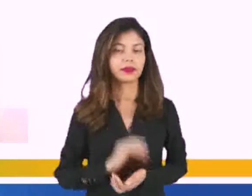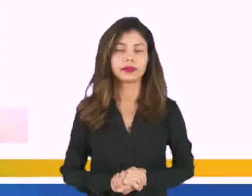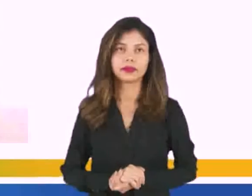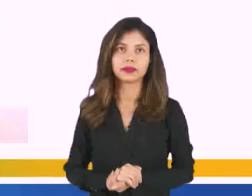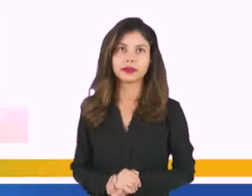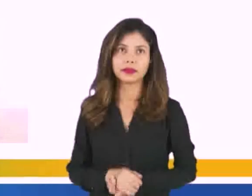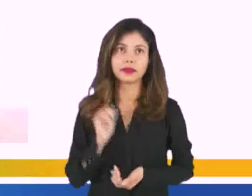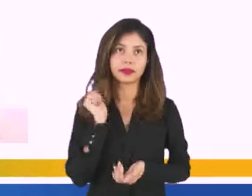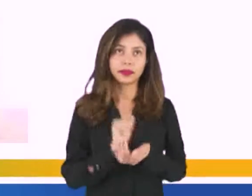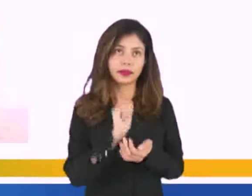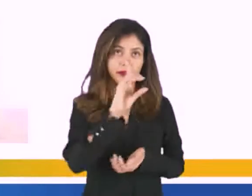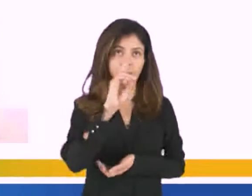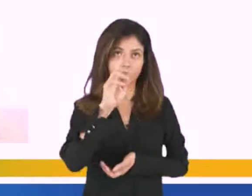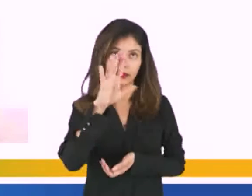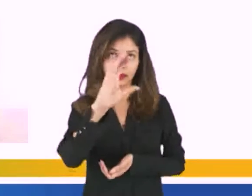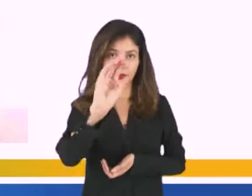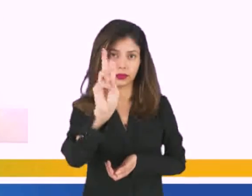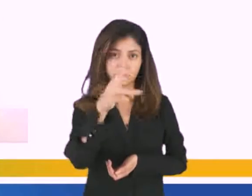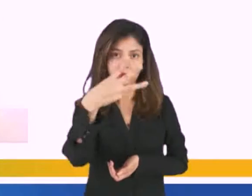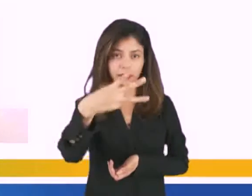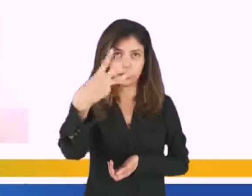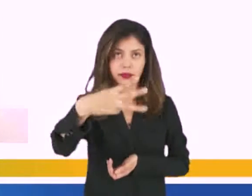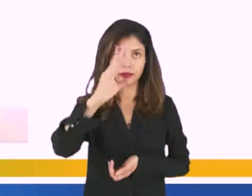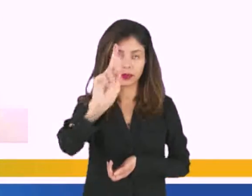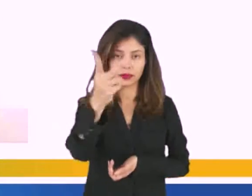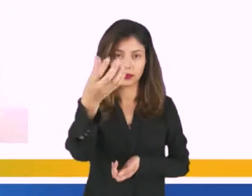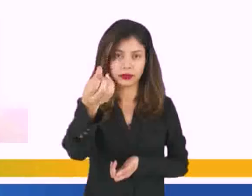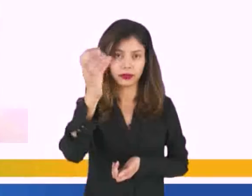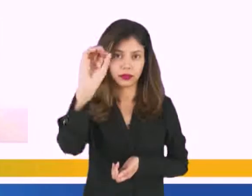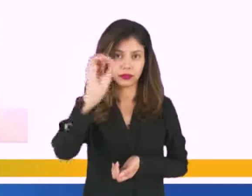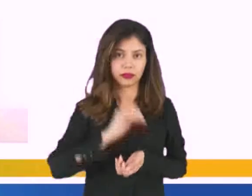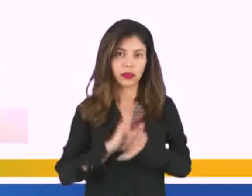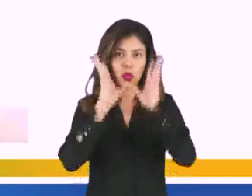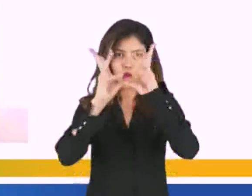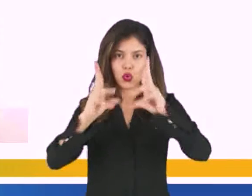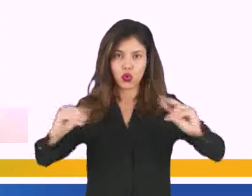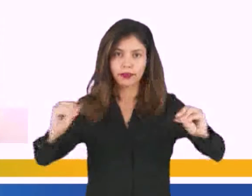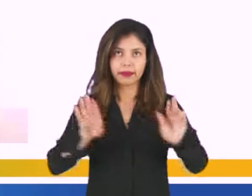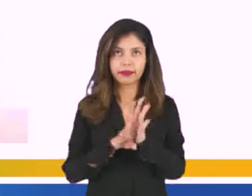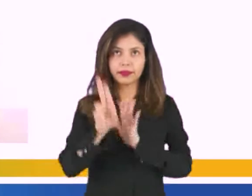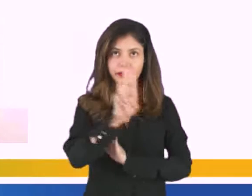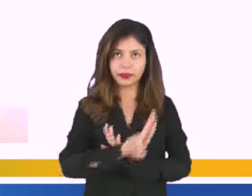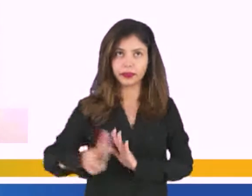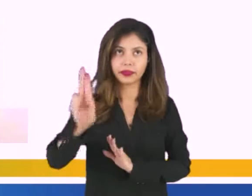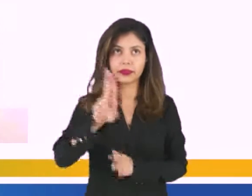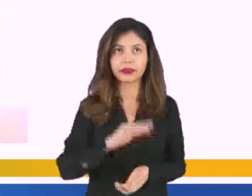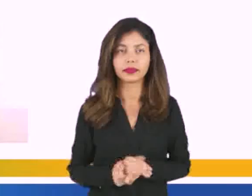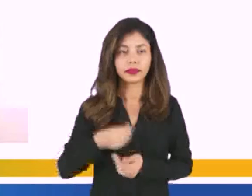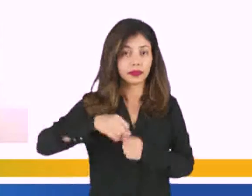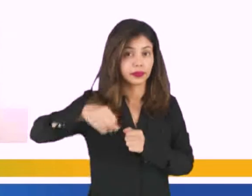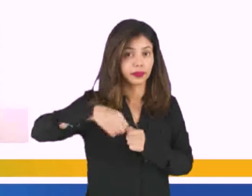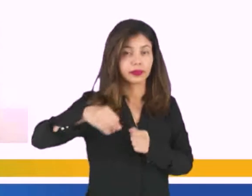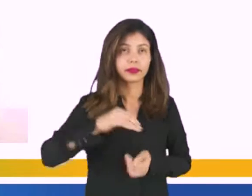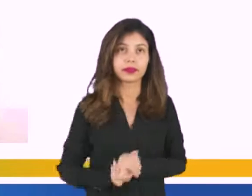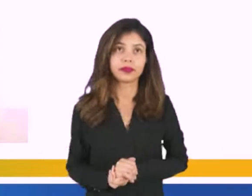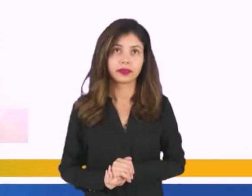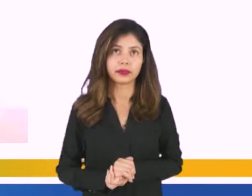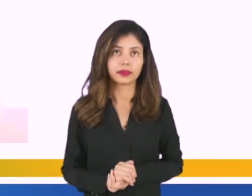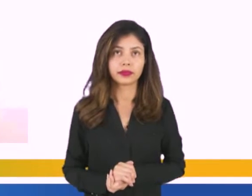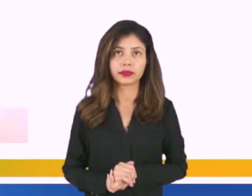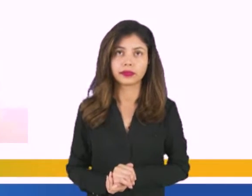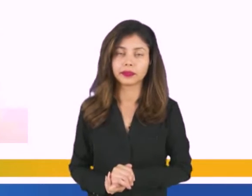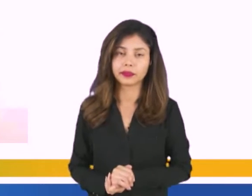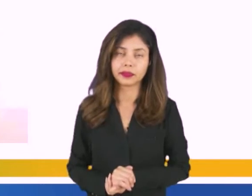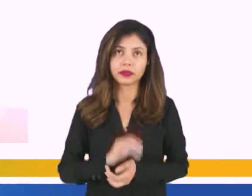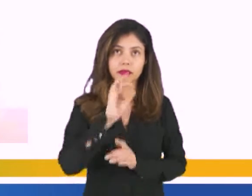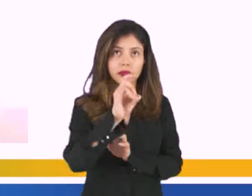Agora, gente, exercitando, a acetona C3H6O é um solvente bastante utilizado